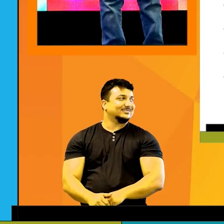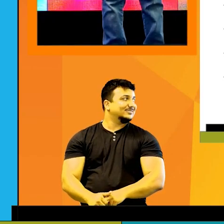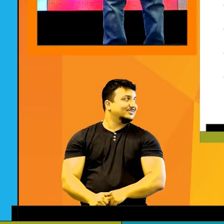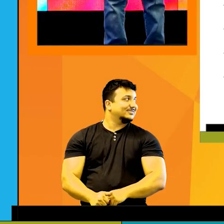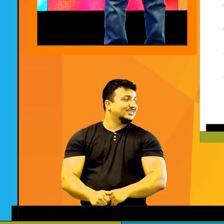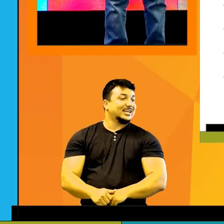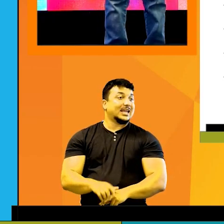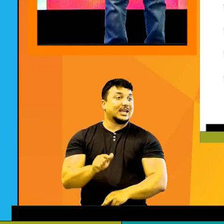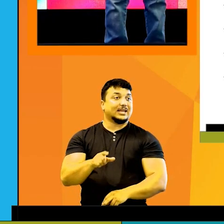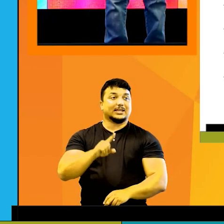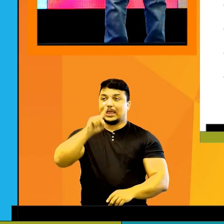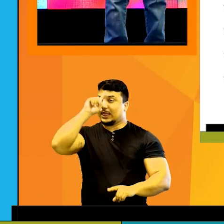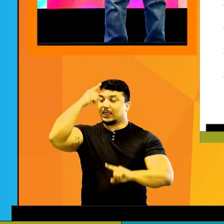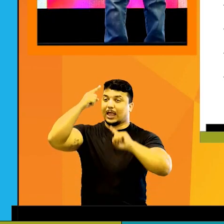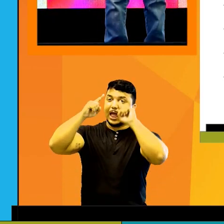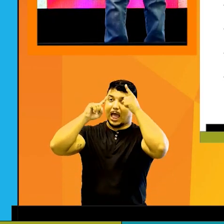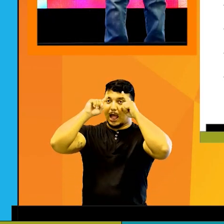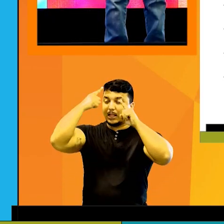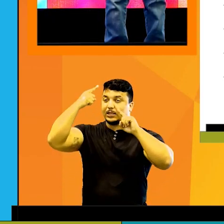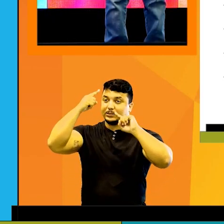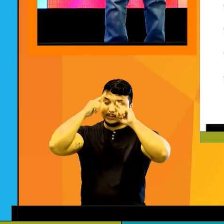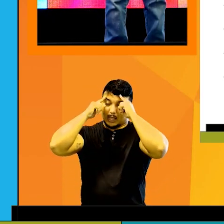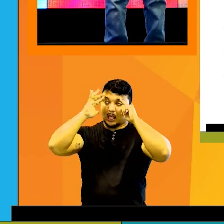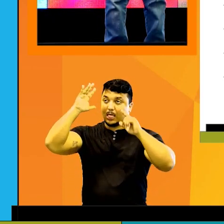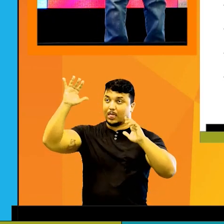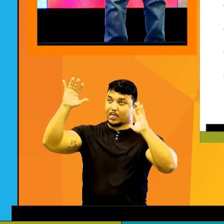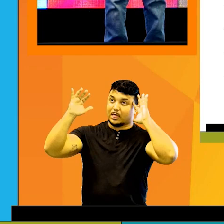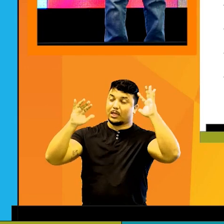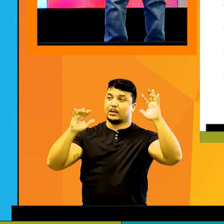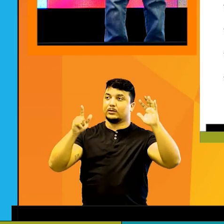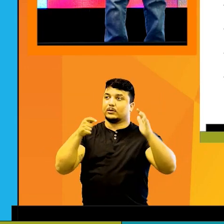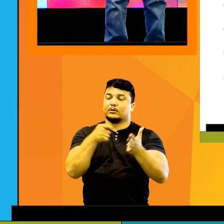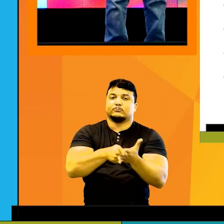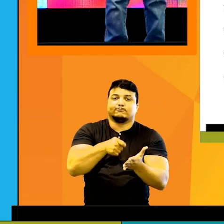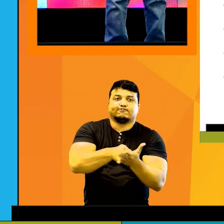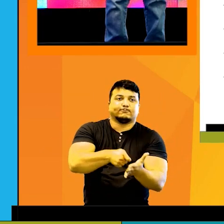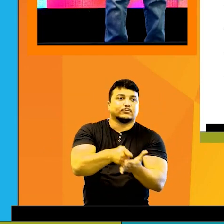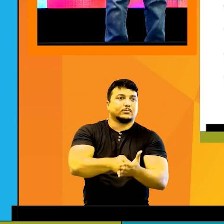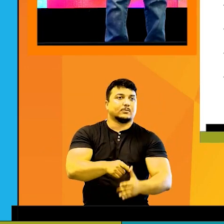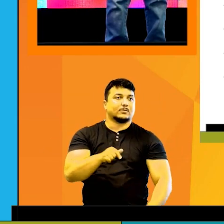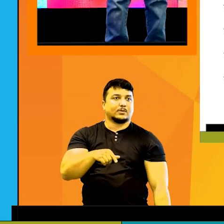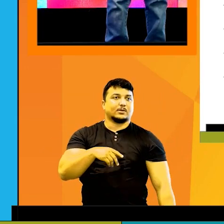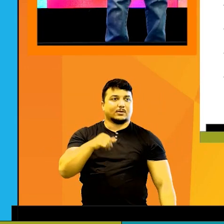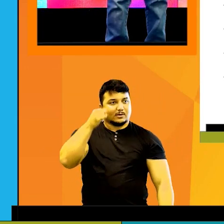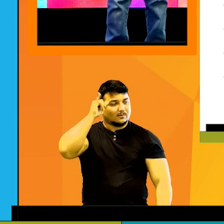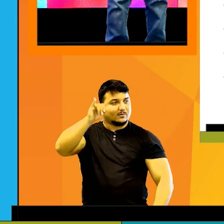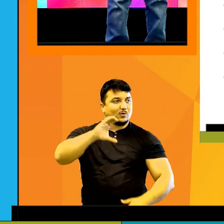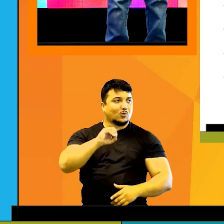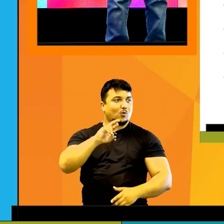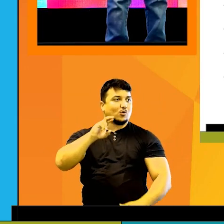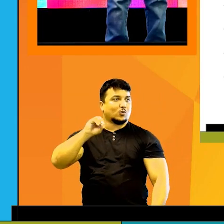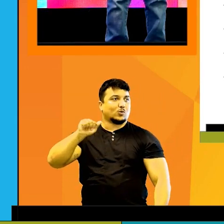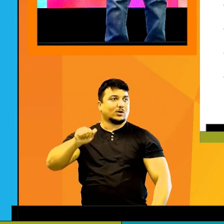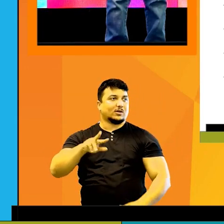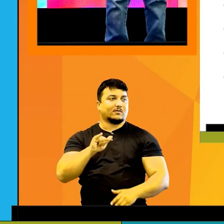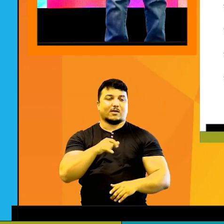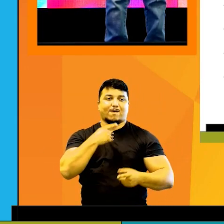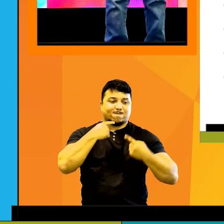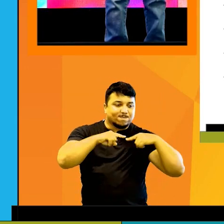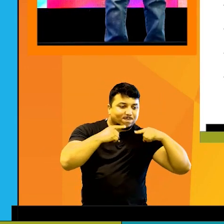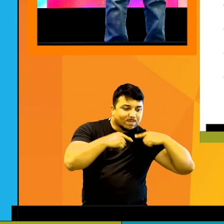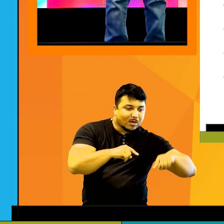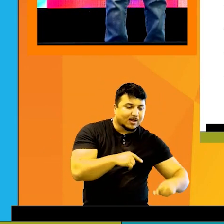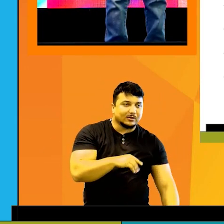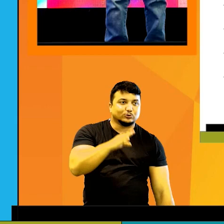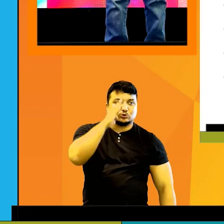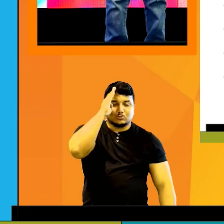Então deixa de idealizar, viu? E deixa de ser tão exigente, para tu não virar coroa, que vai brigar com o sobrinho, porque